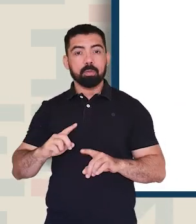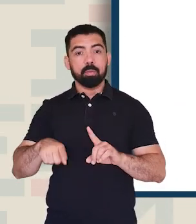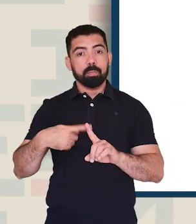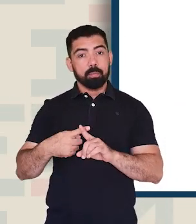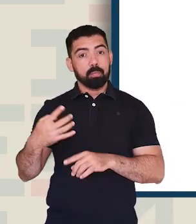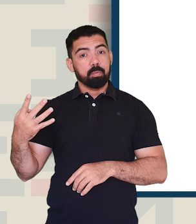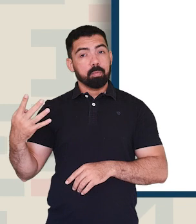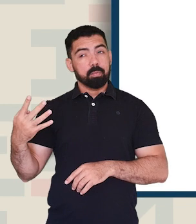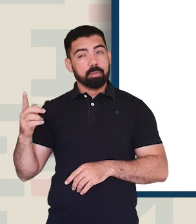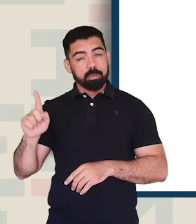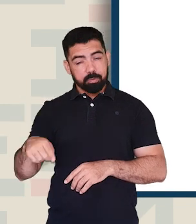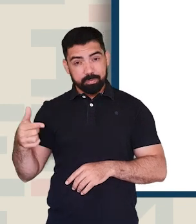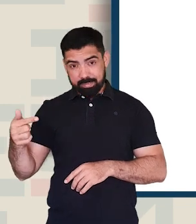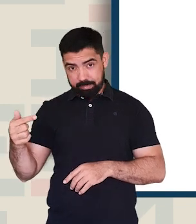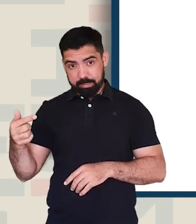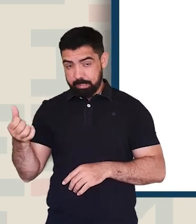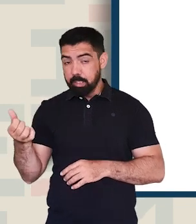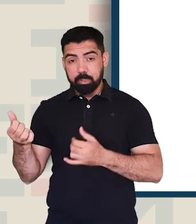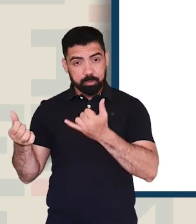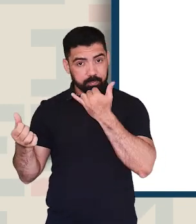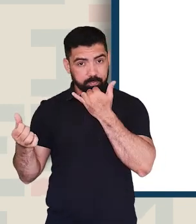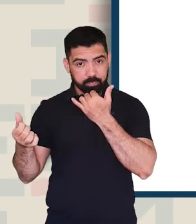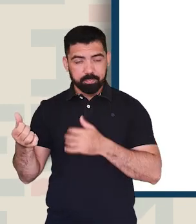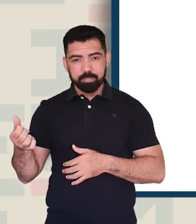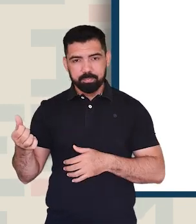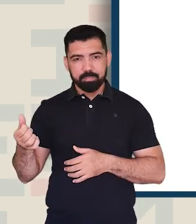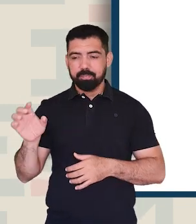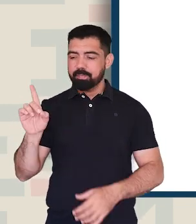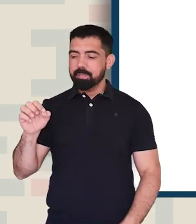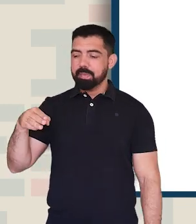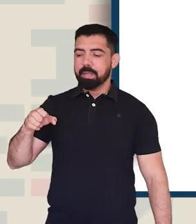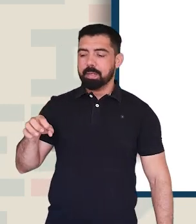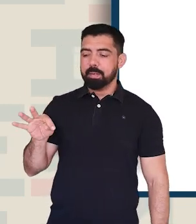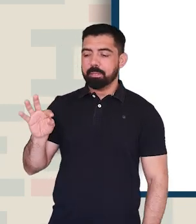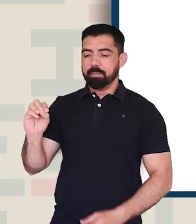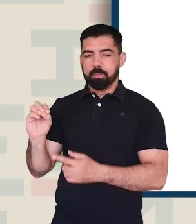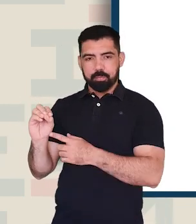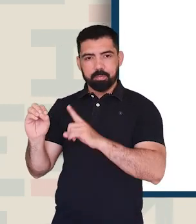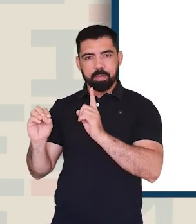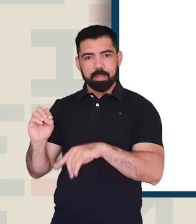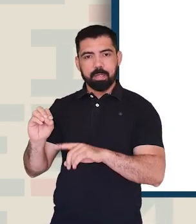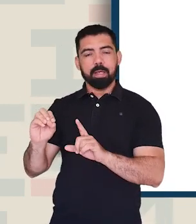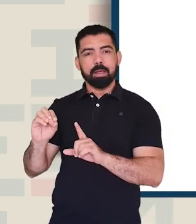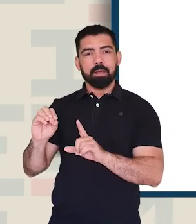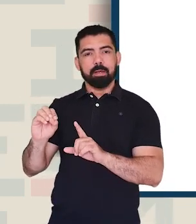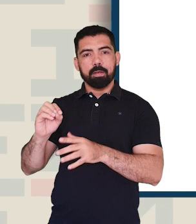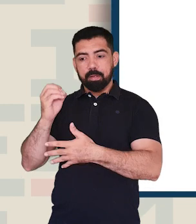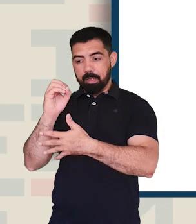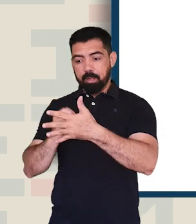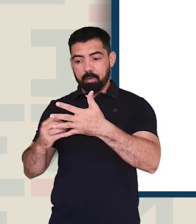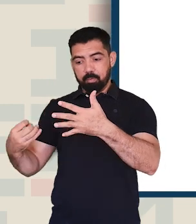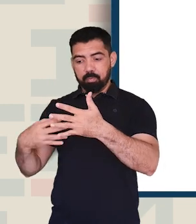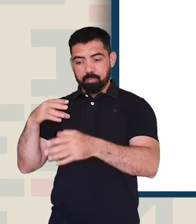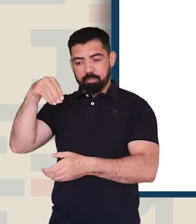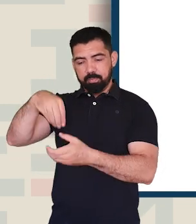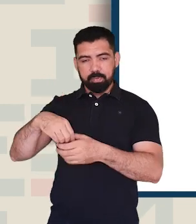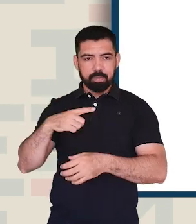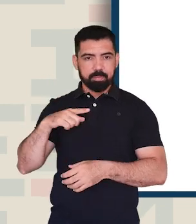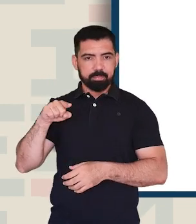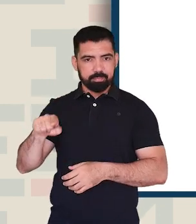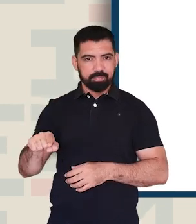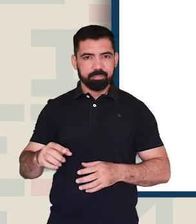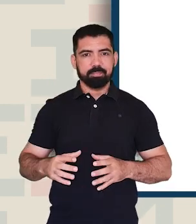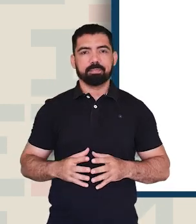e no 4º, e no 6º, né? E o diminuto que é o acorde novo que entrou. Nessa escala tem esse